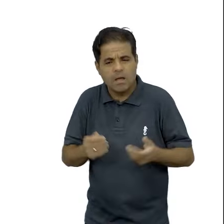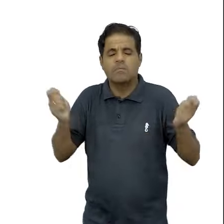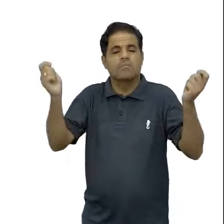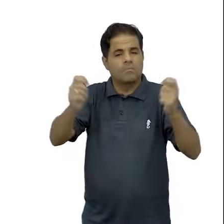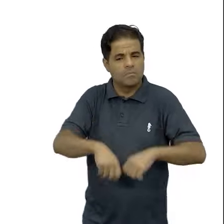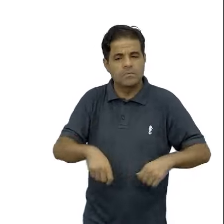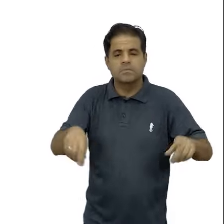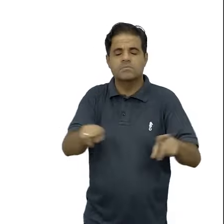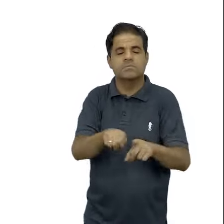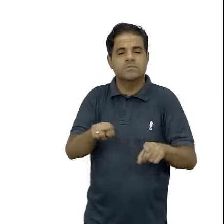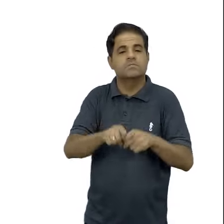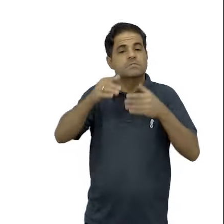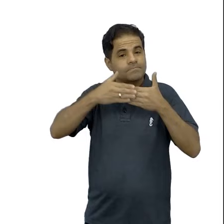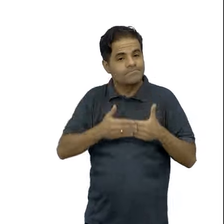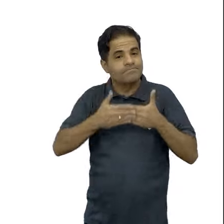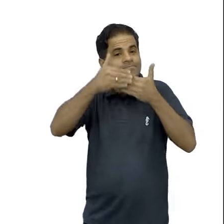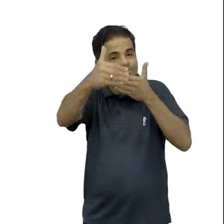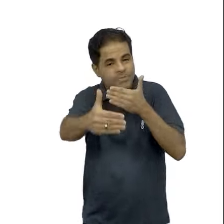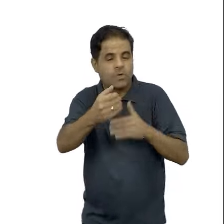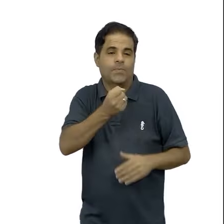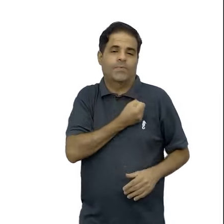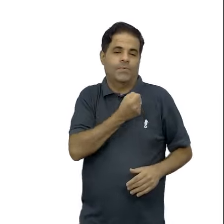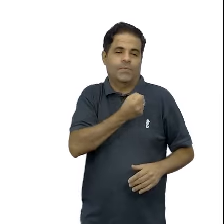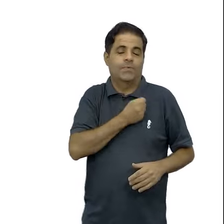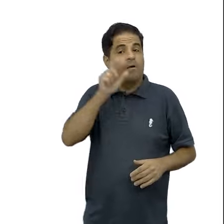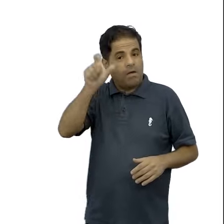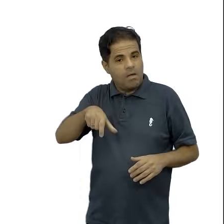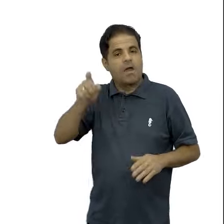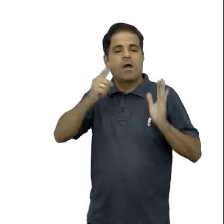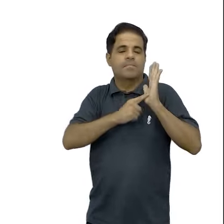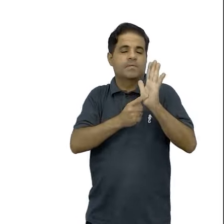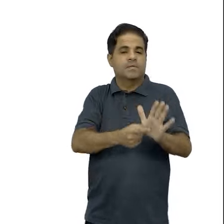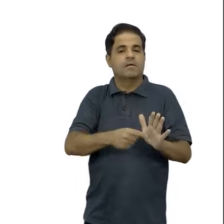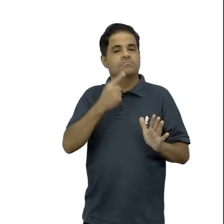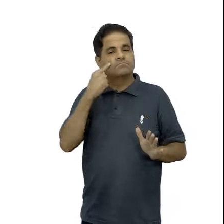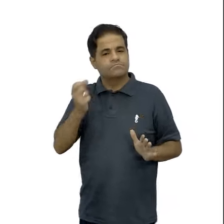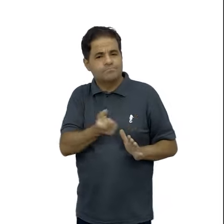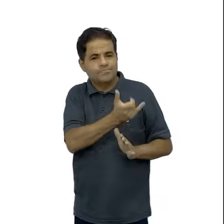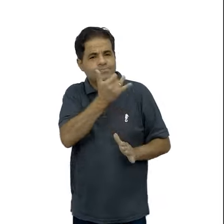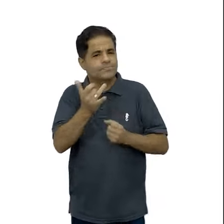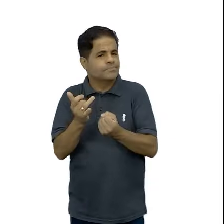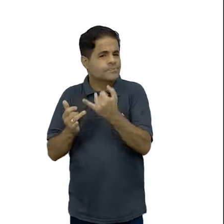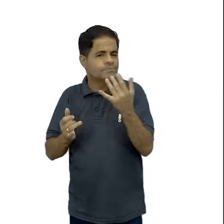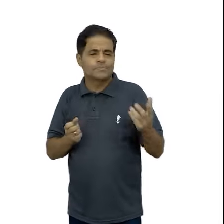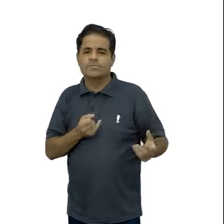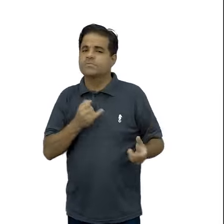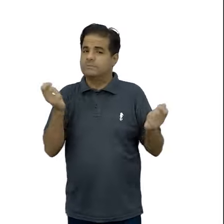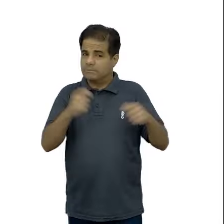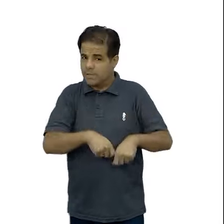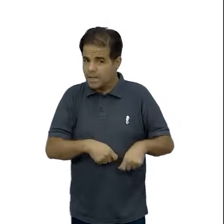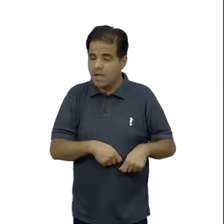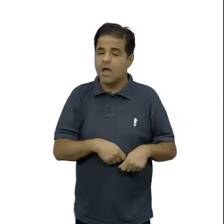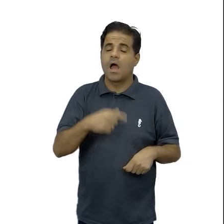também podem, a partir dos números apresentados, quantificá-los, ou seja,